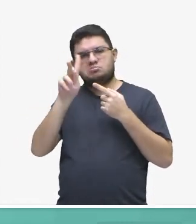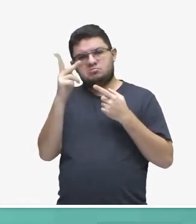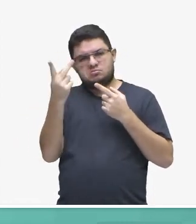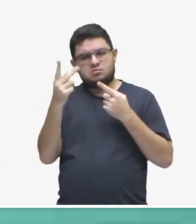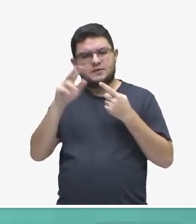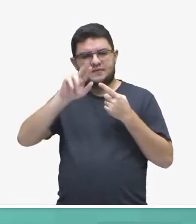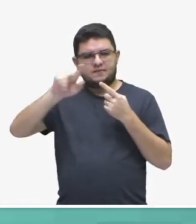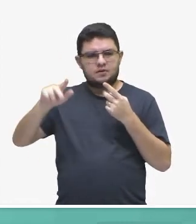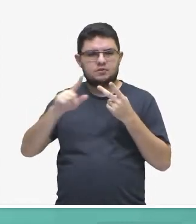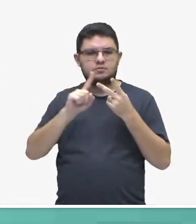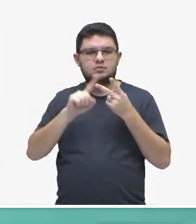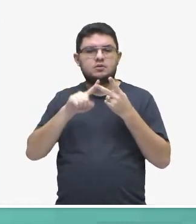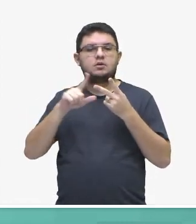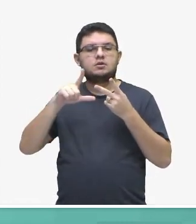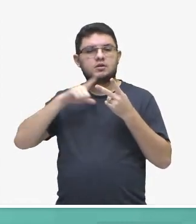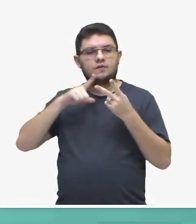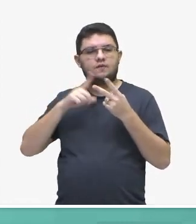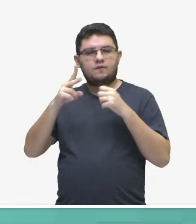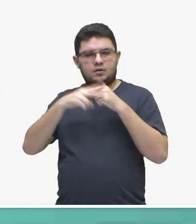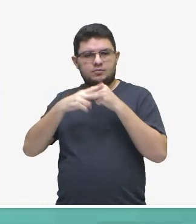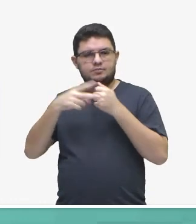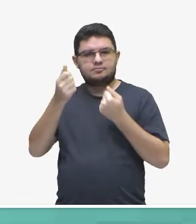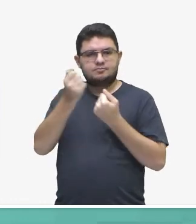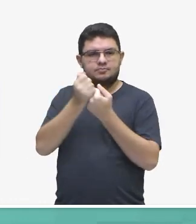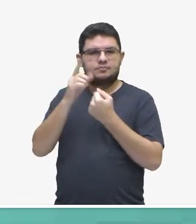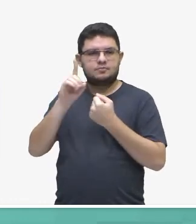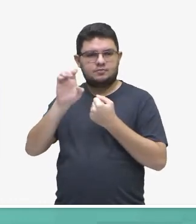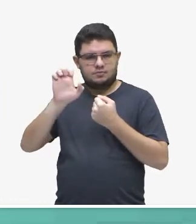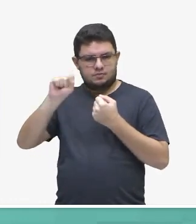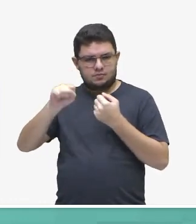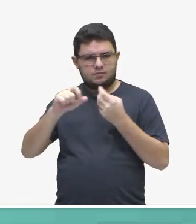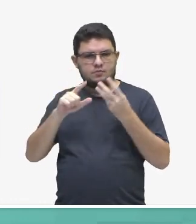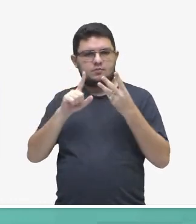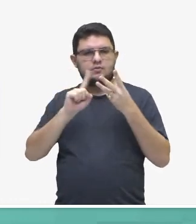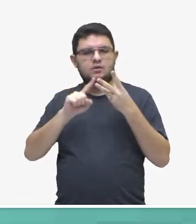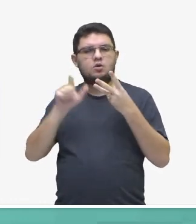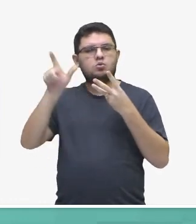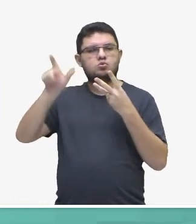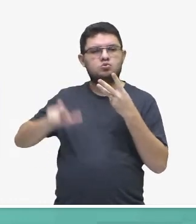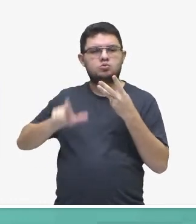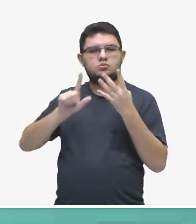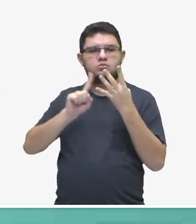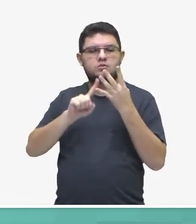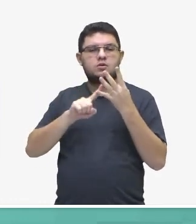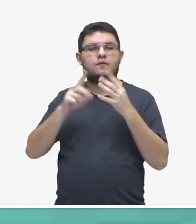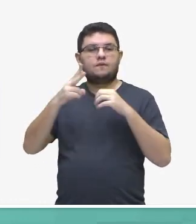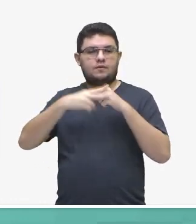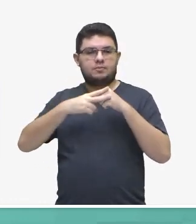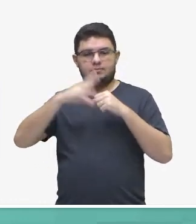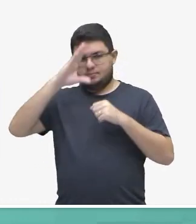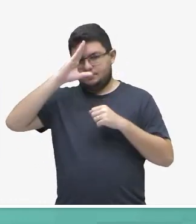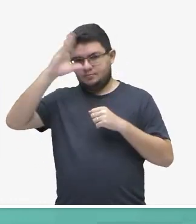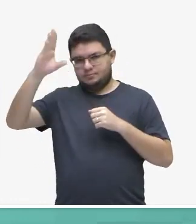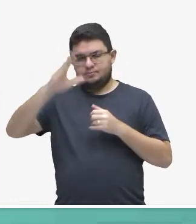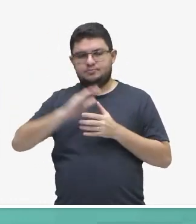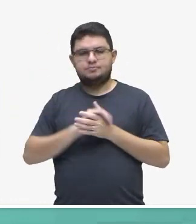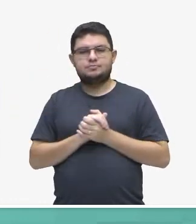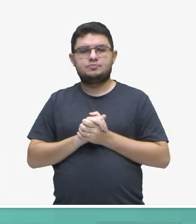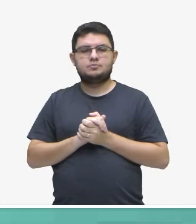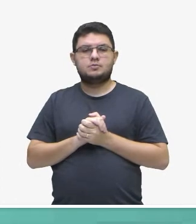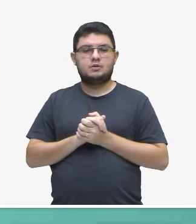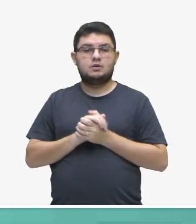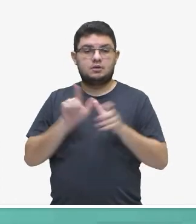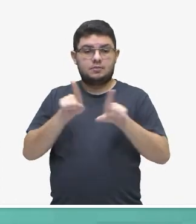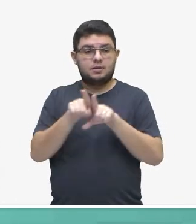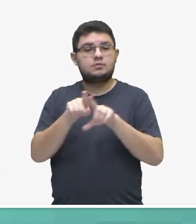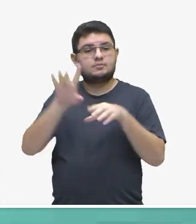verbo principal. E para esta função eu tenho que colocar o if no final com a interrogação. Aí eu tenho a resposta: